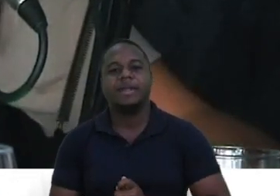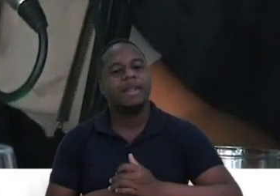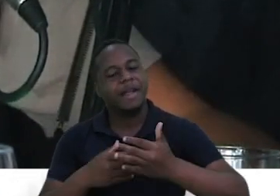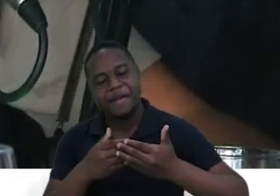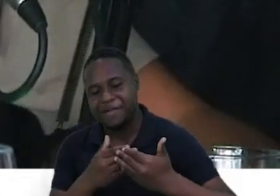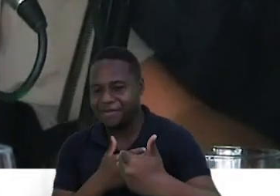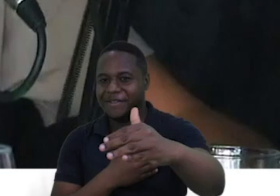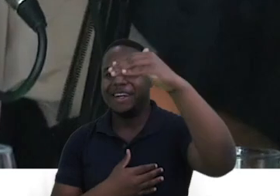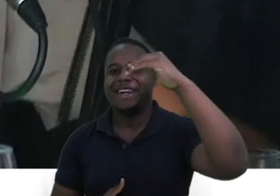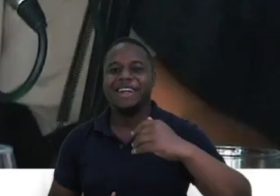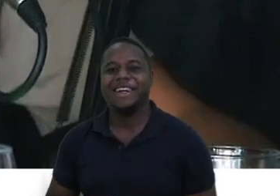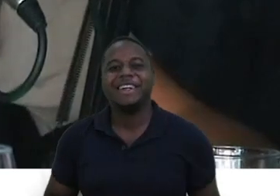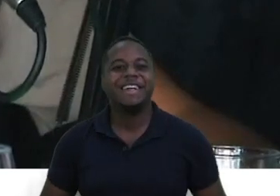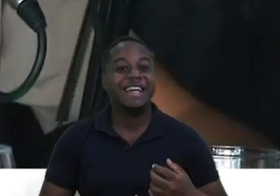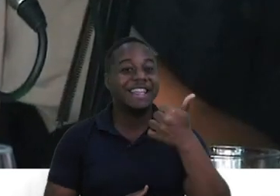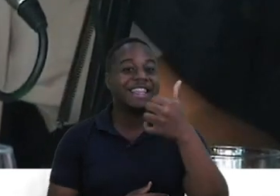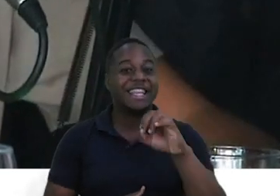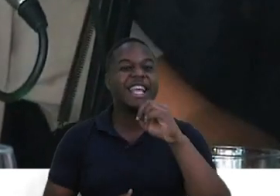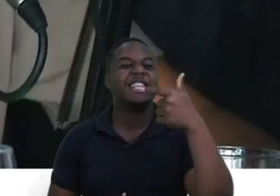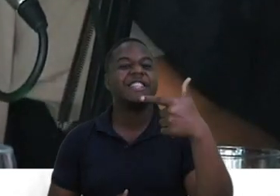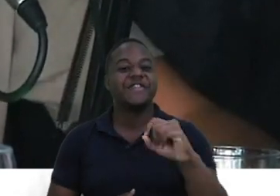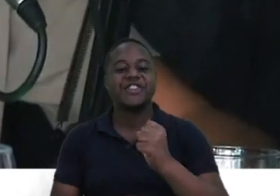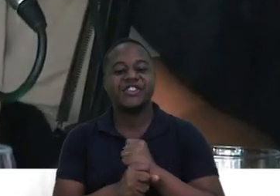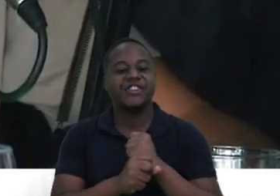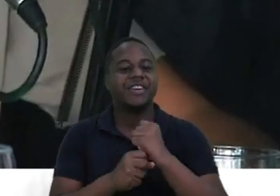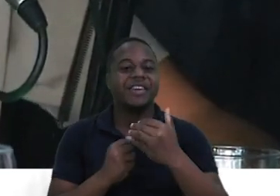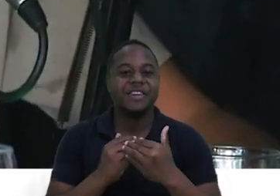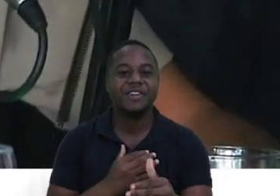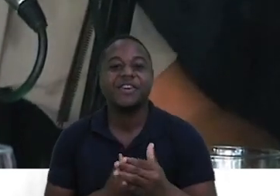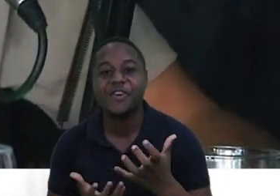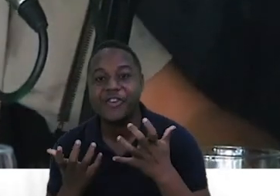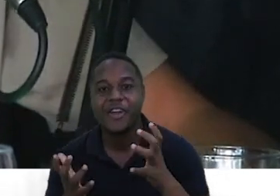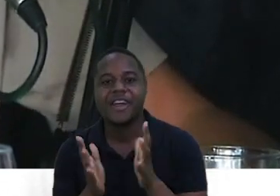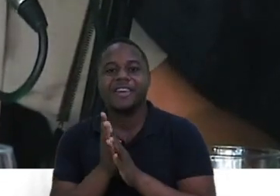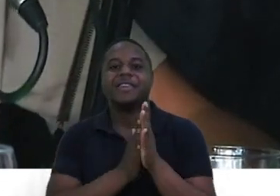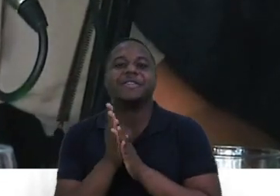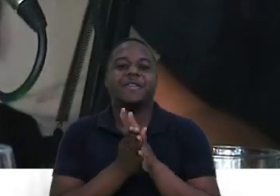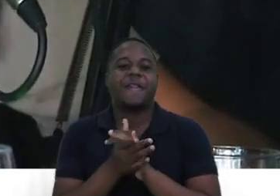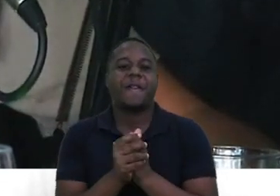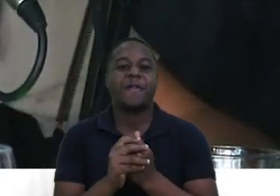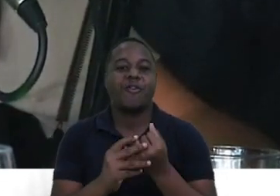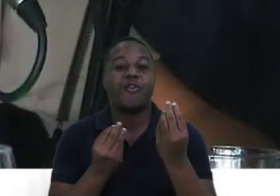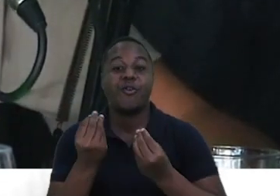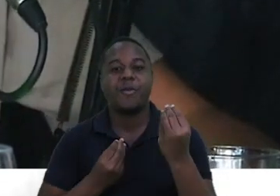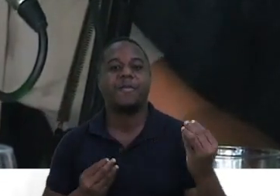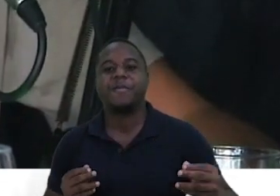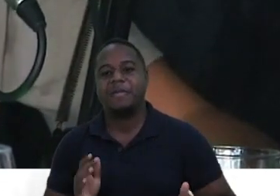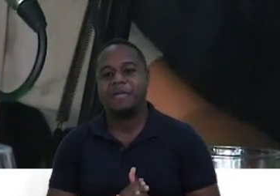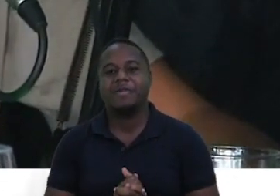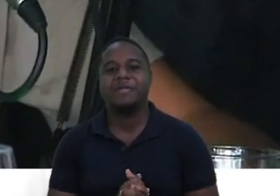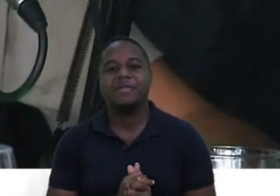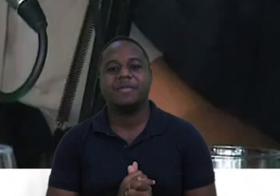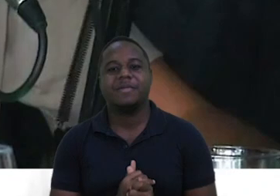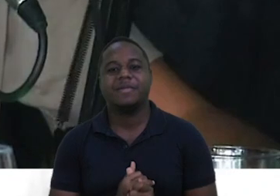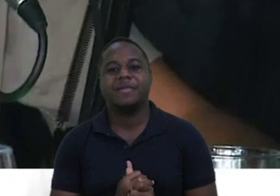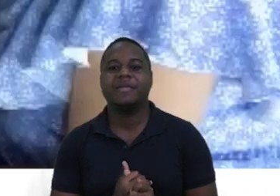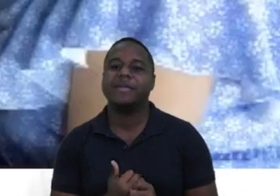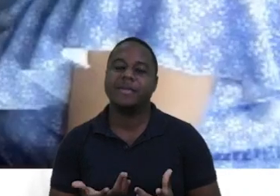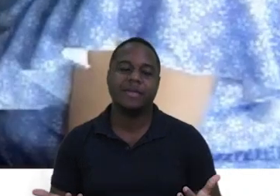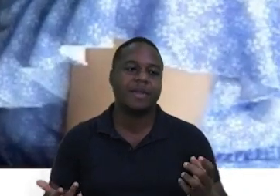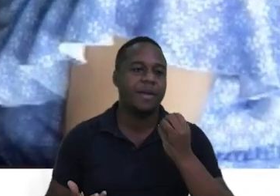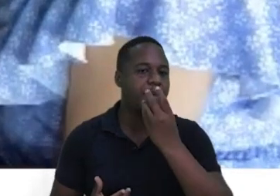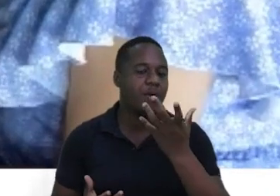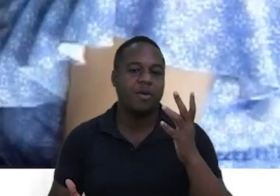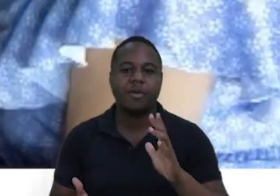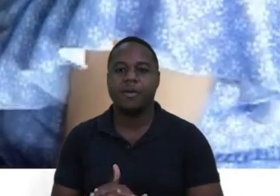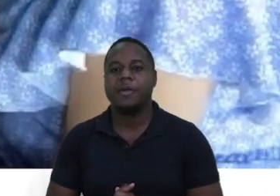vai. Eu quero saber daqui a 10, 20 anos como é que vai estar esse negócio que se chama forró. Né? Bate logo uma curiosidade pra doideira. Saber.